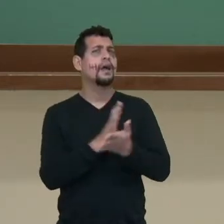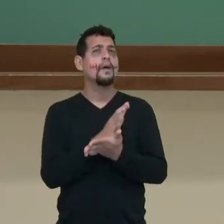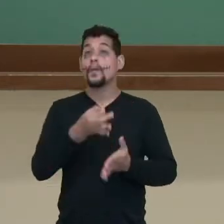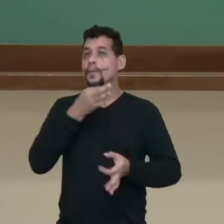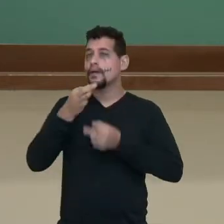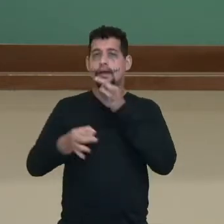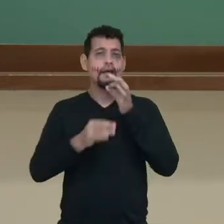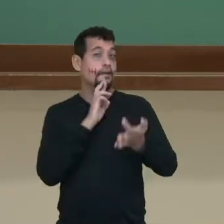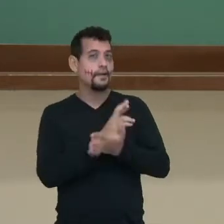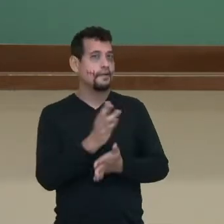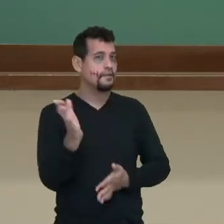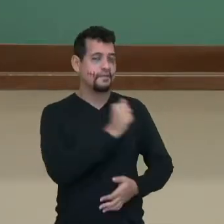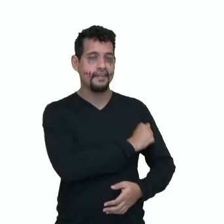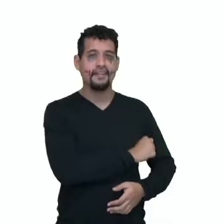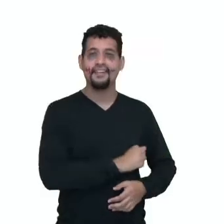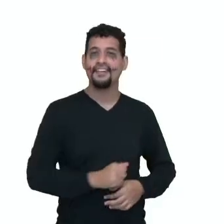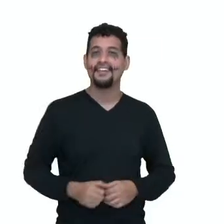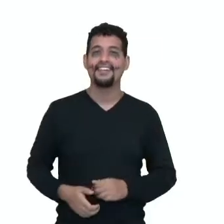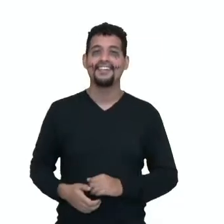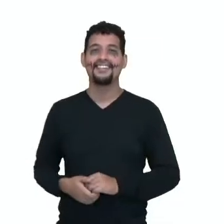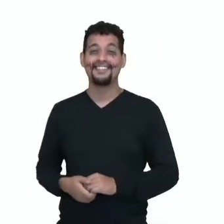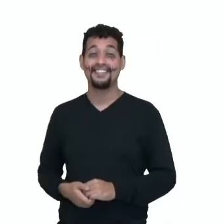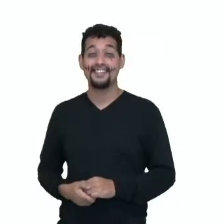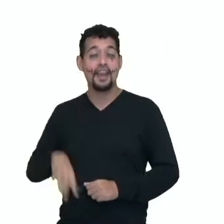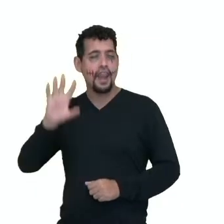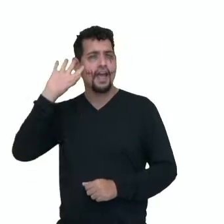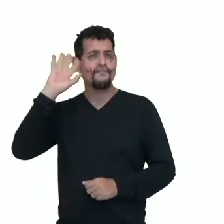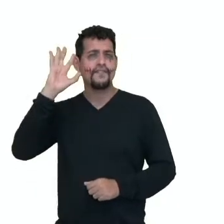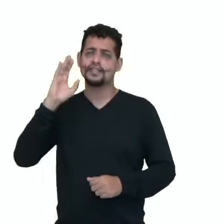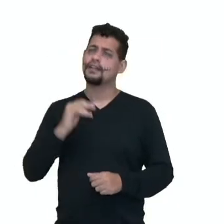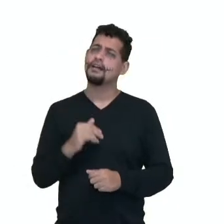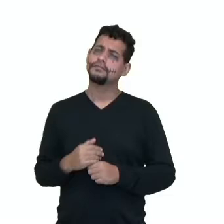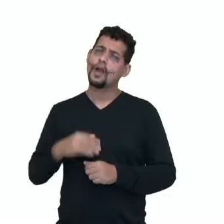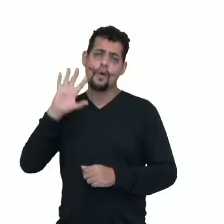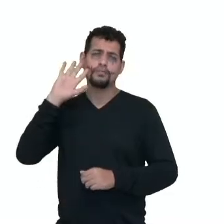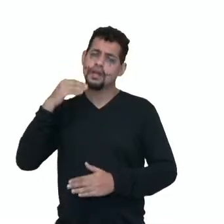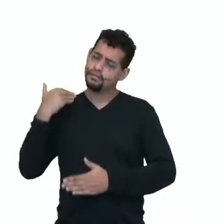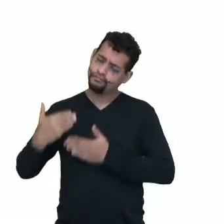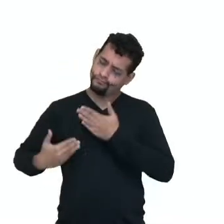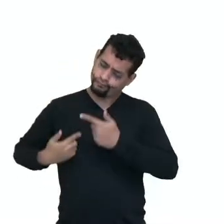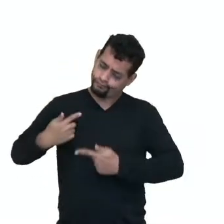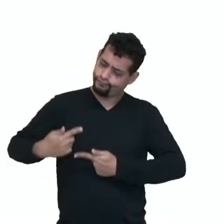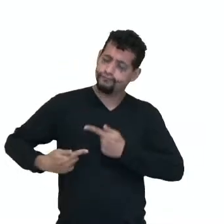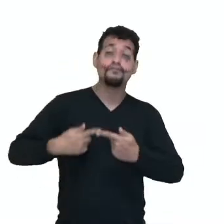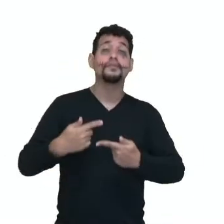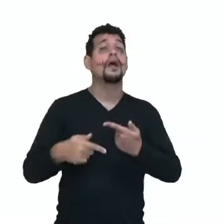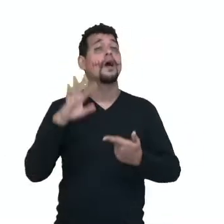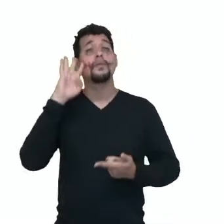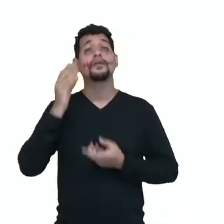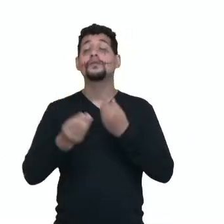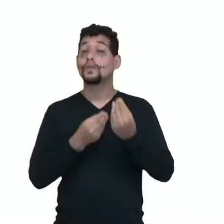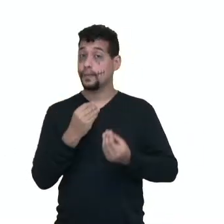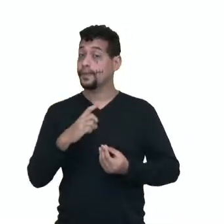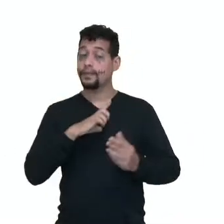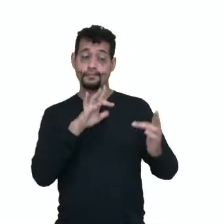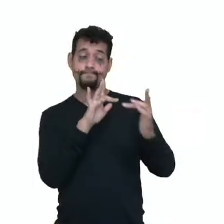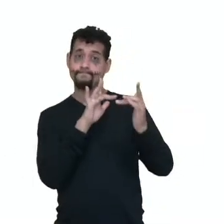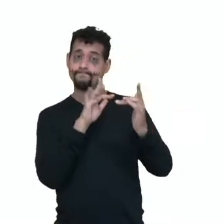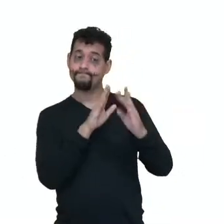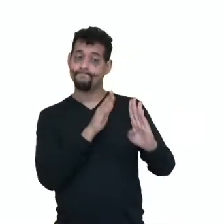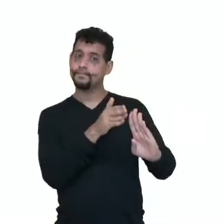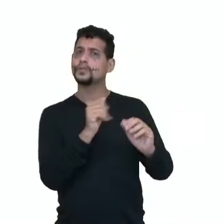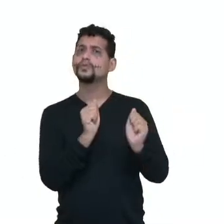de resposta? Las fiestas populares tradicionales tienen relación directa con